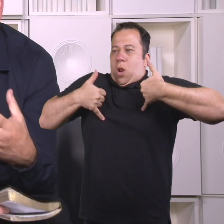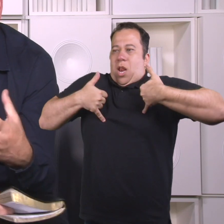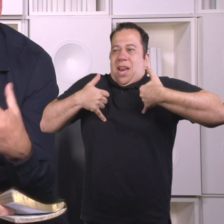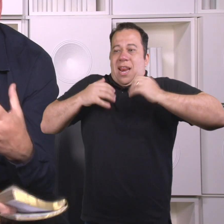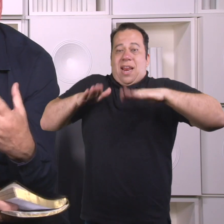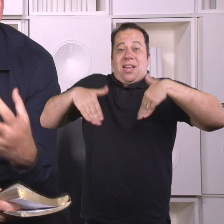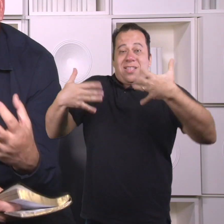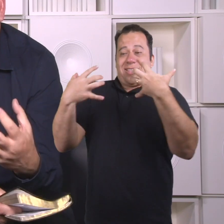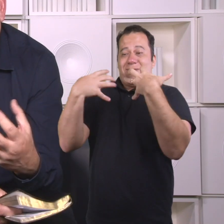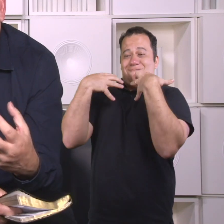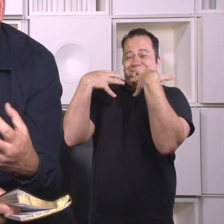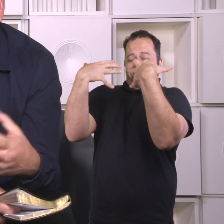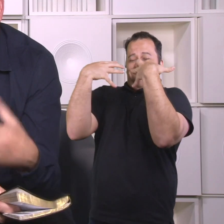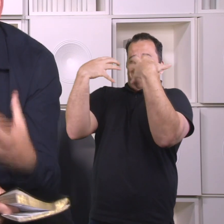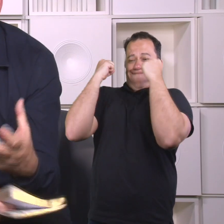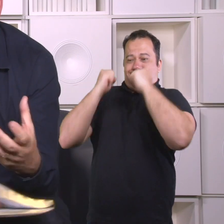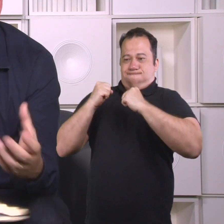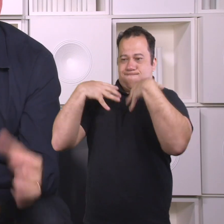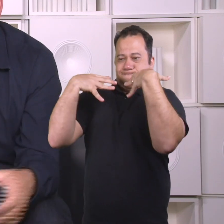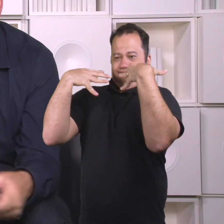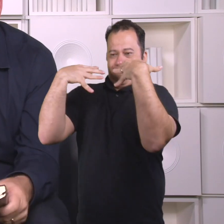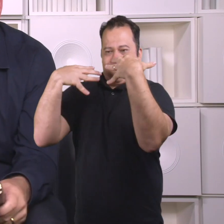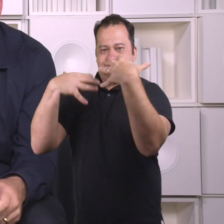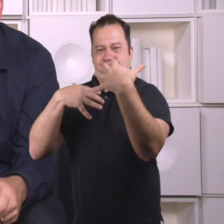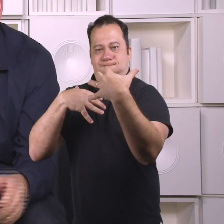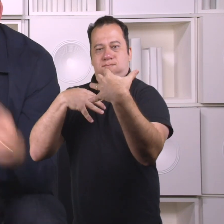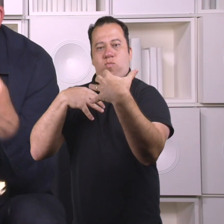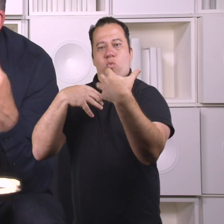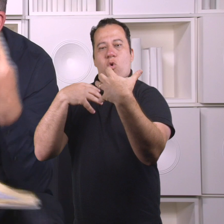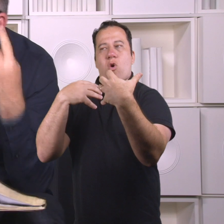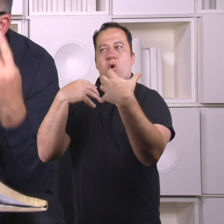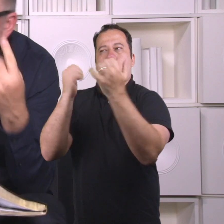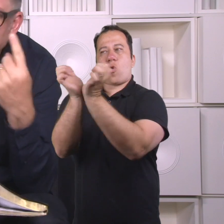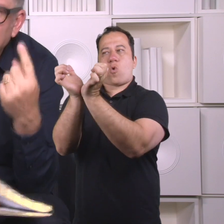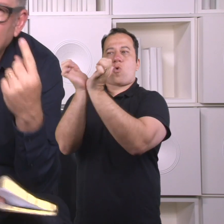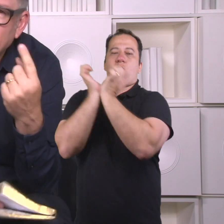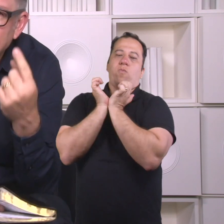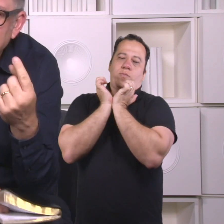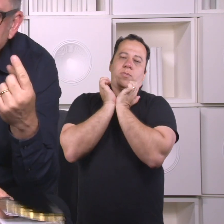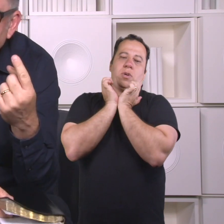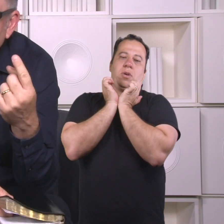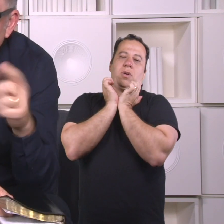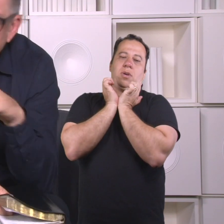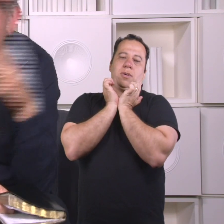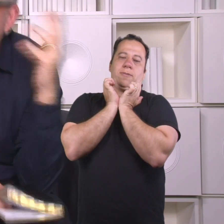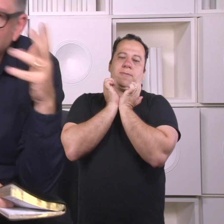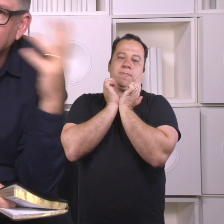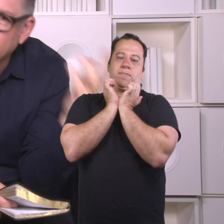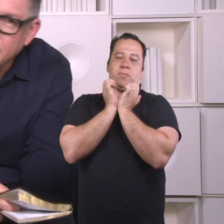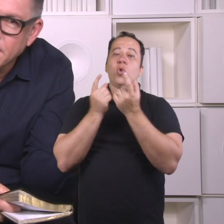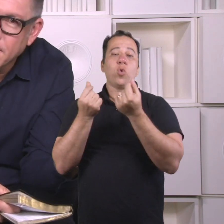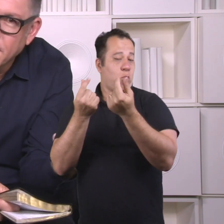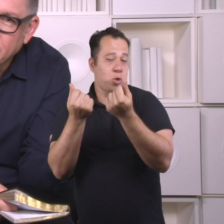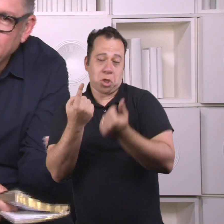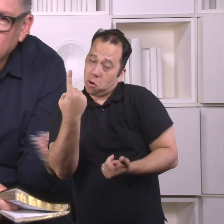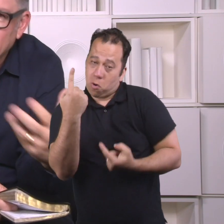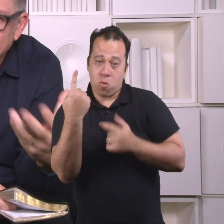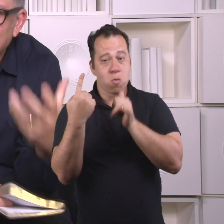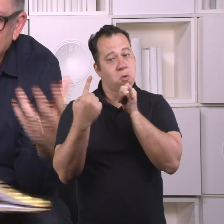então esses ídolos que nos controlam. O dinheiro é só uma delas, mas existem